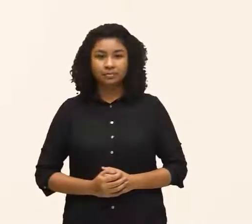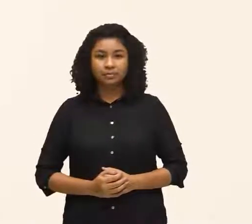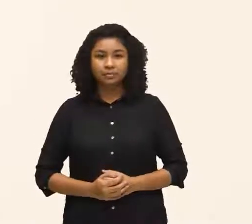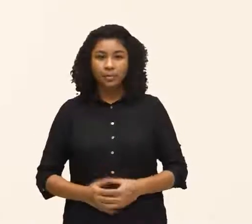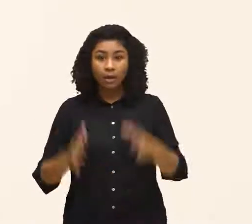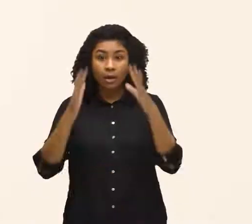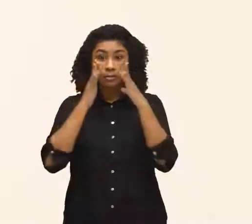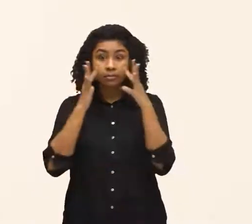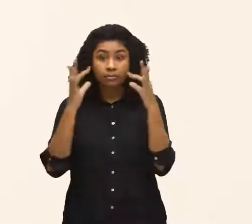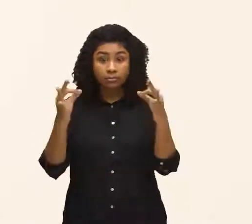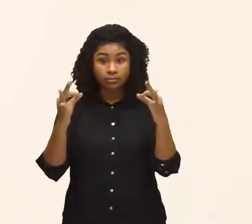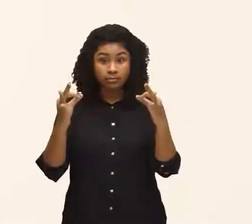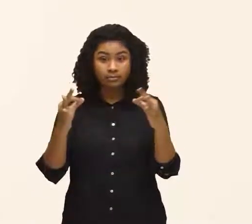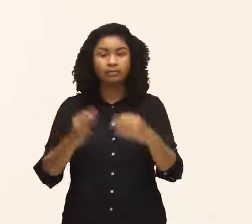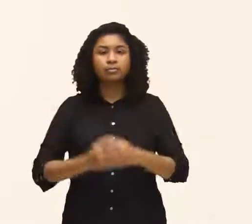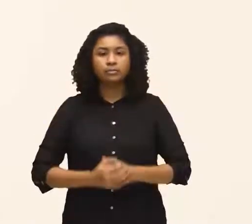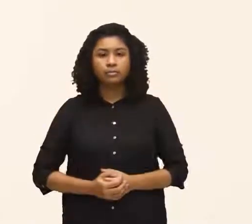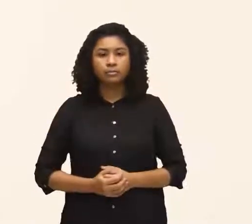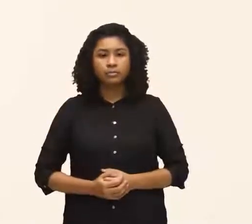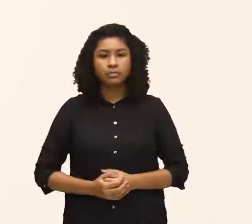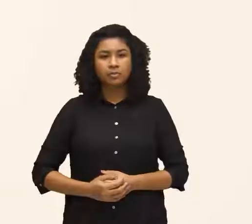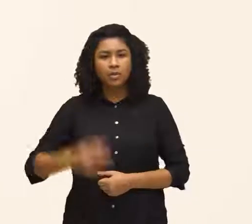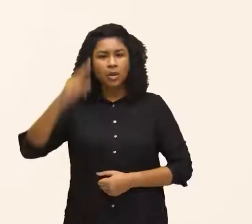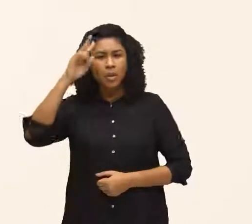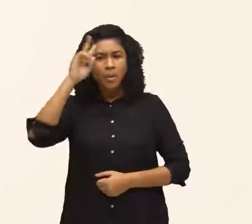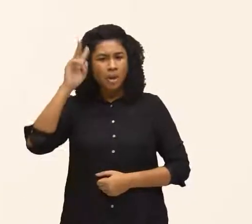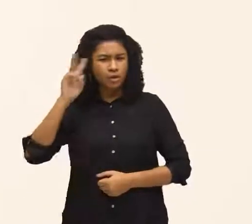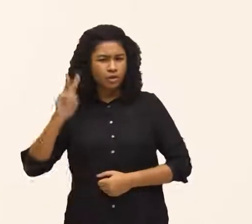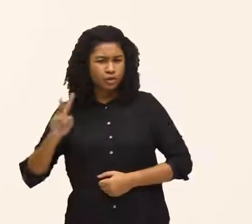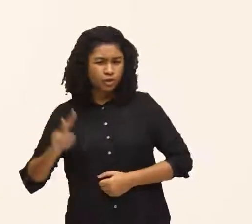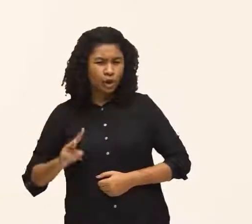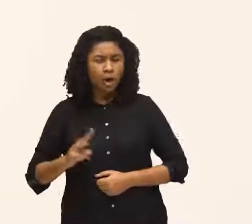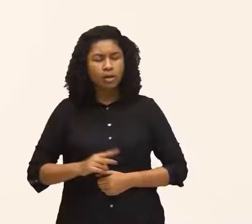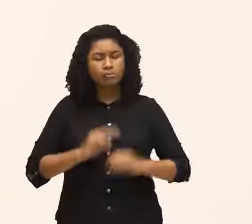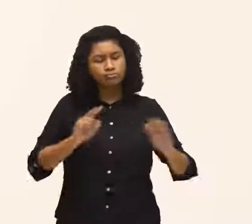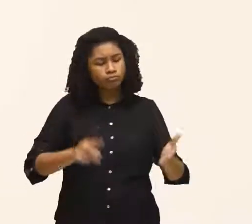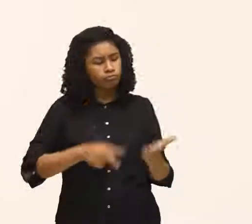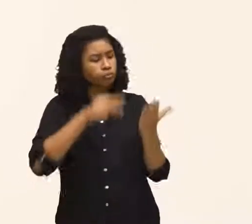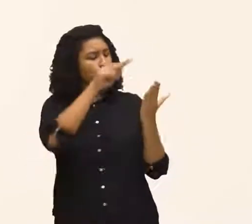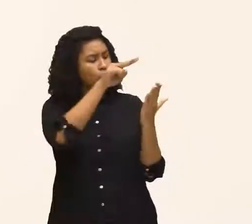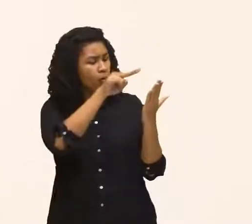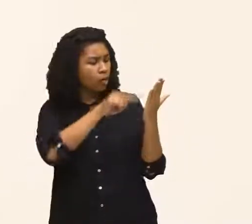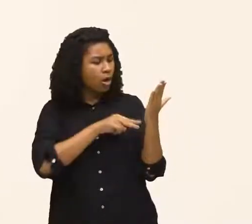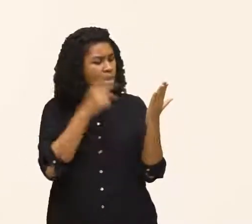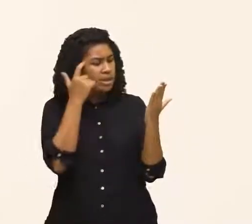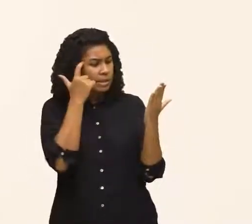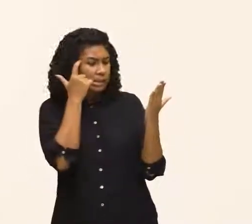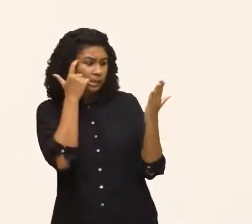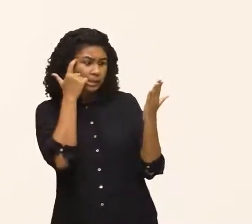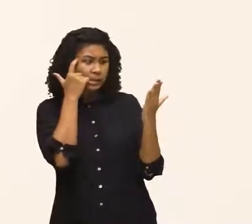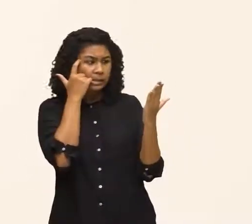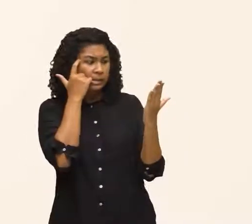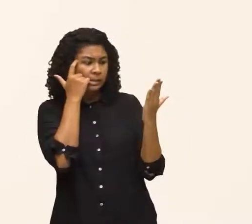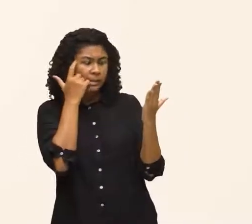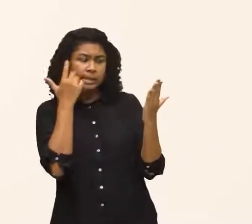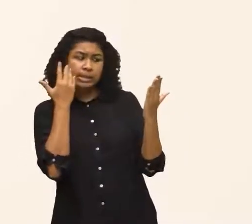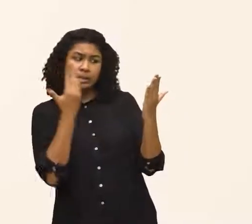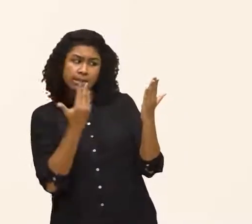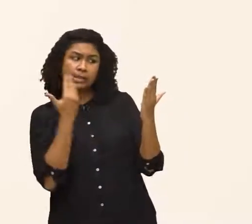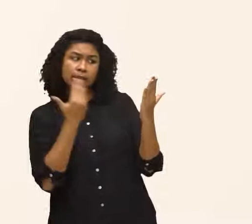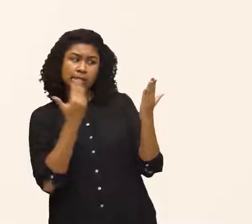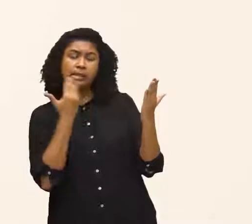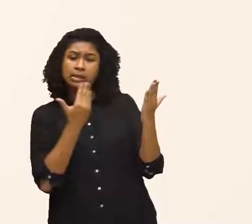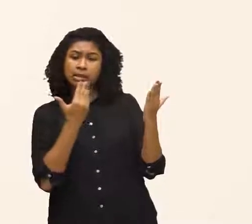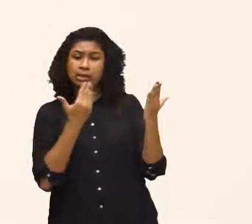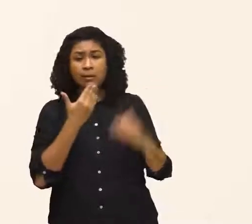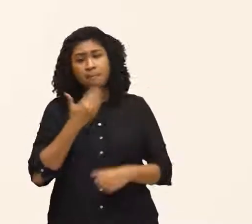Fique atento, uma história parece duvidosa? Então desconfie e pesquise.